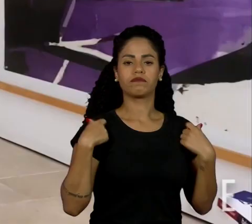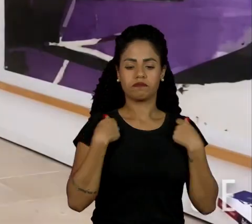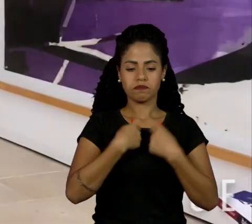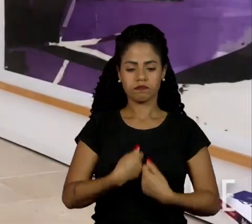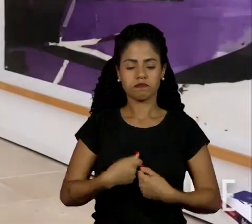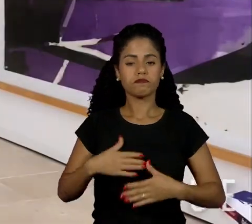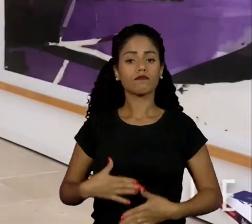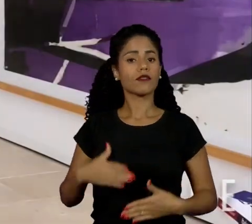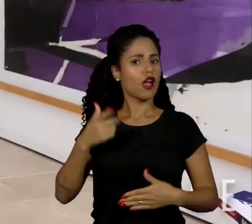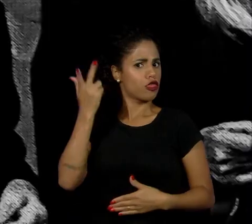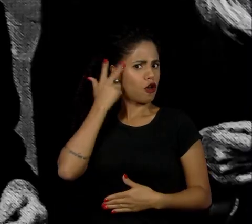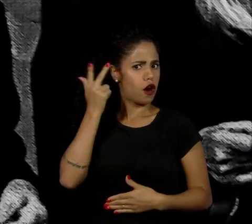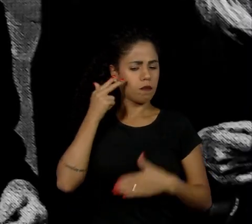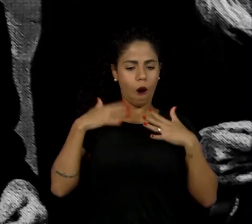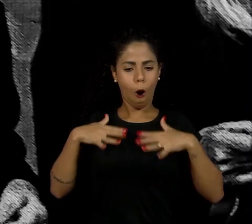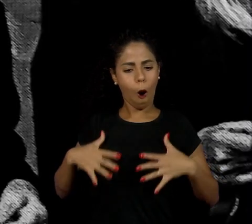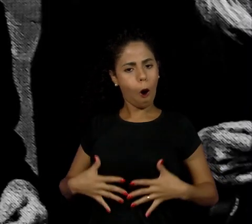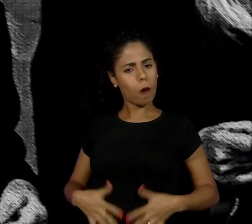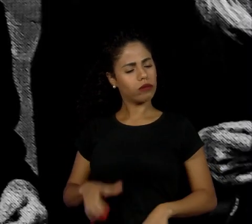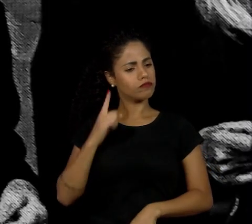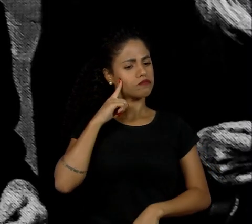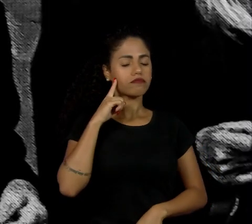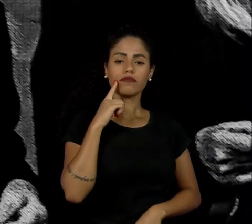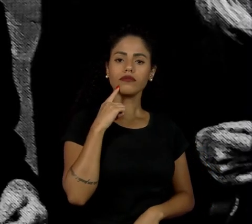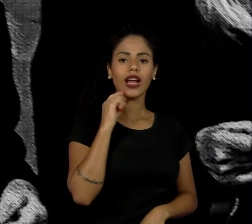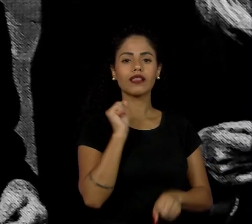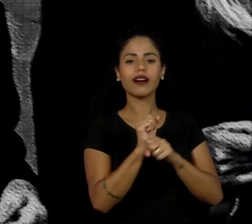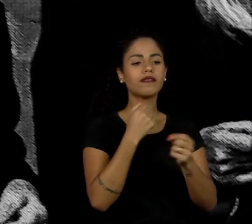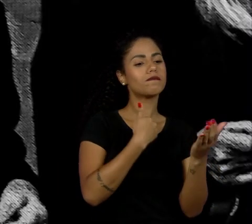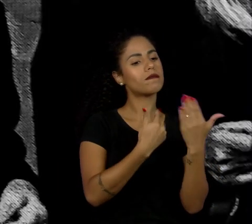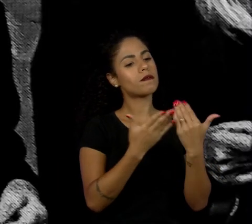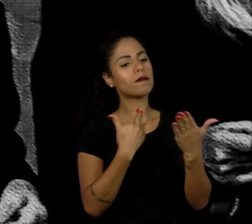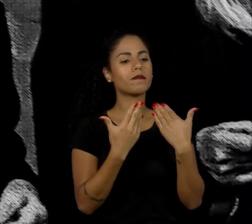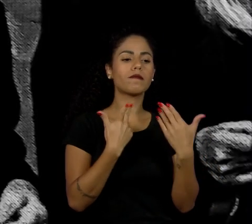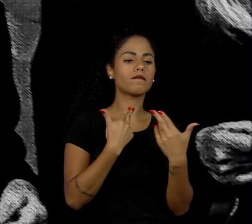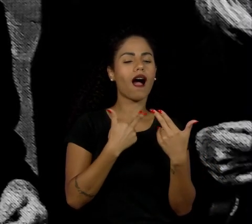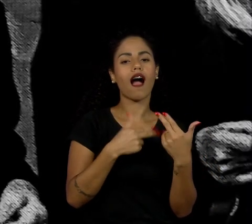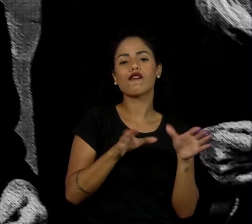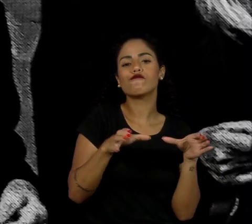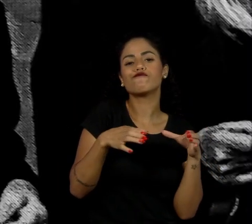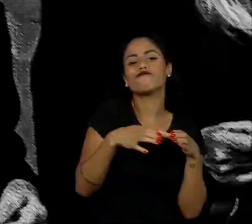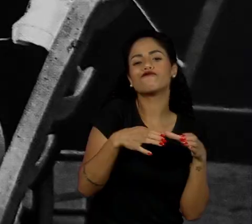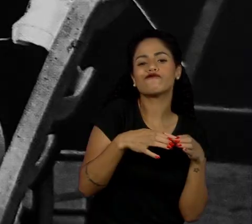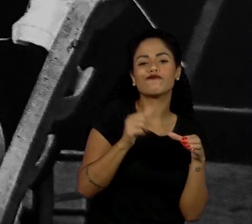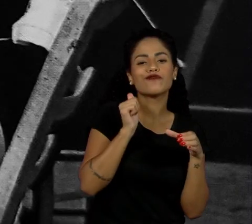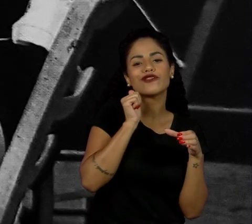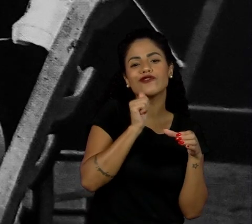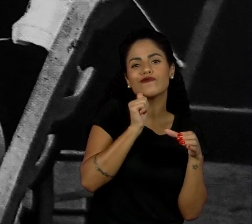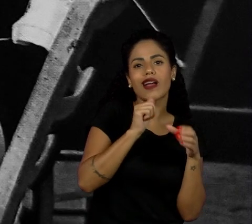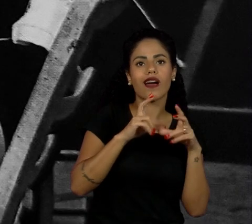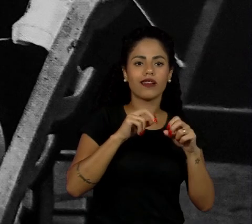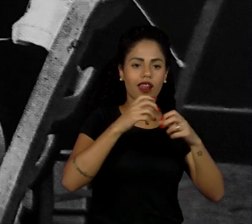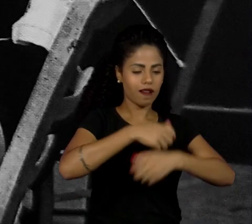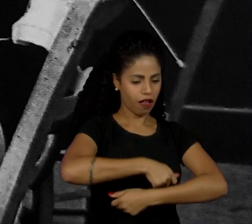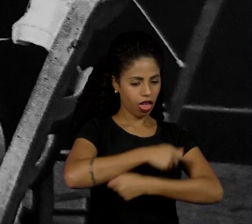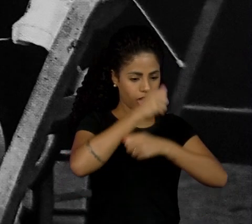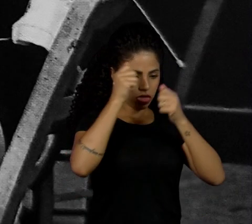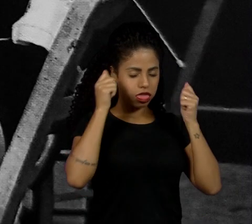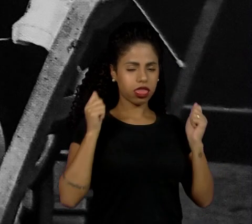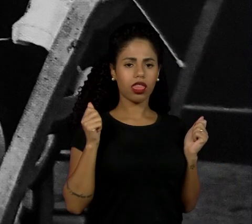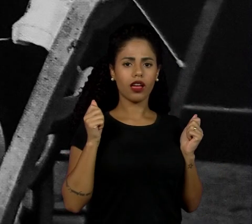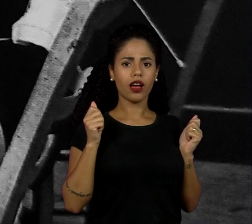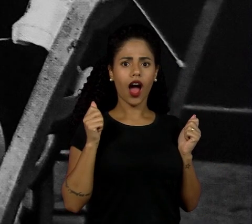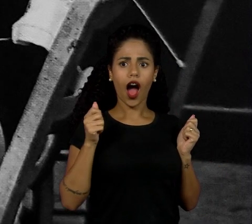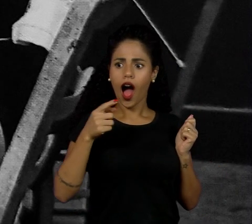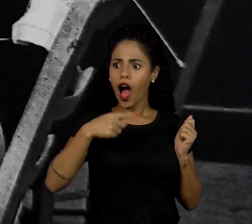o pescoço, e aí depois que eu estava lá conversando com aquelas velhinhas, ou jogando, aí eu tirava a roupa. Eles não